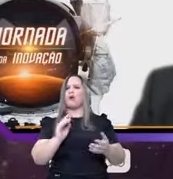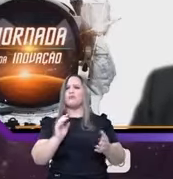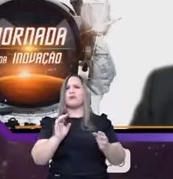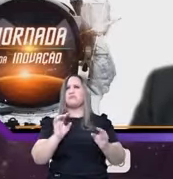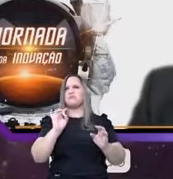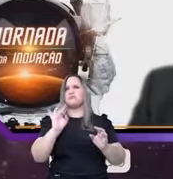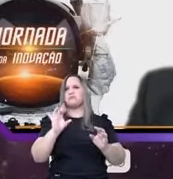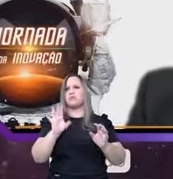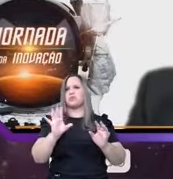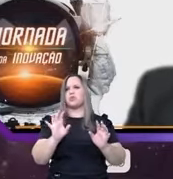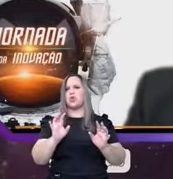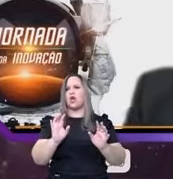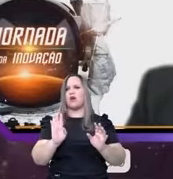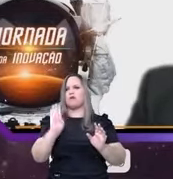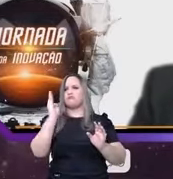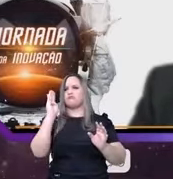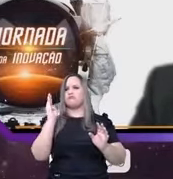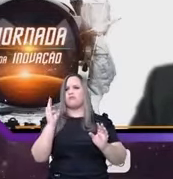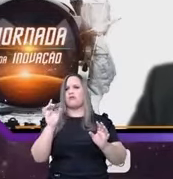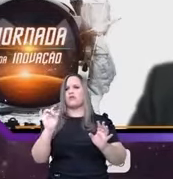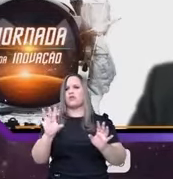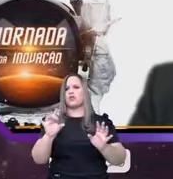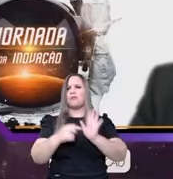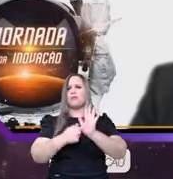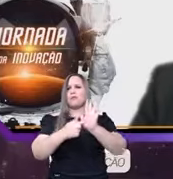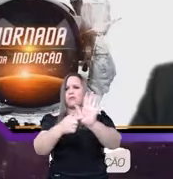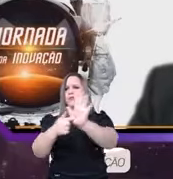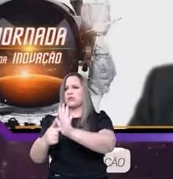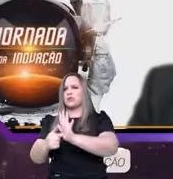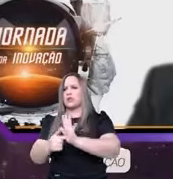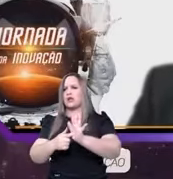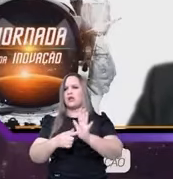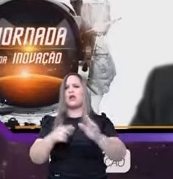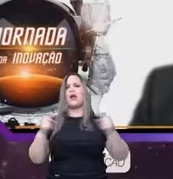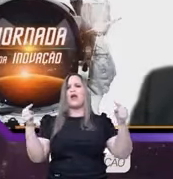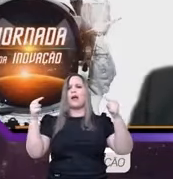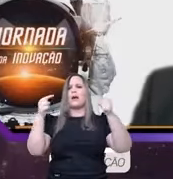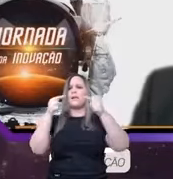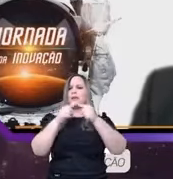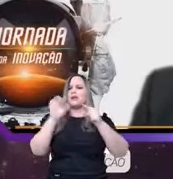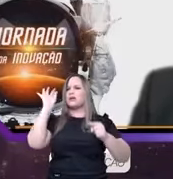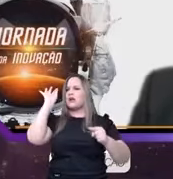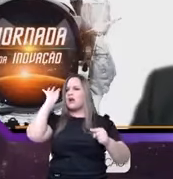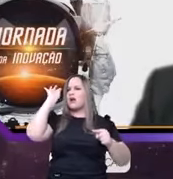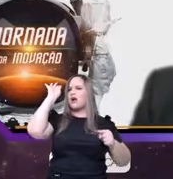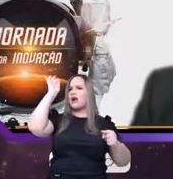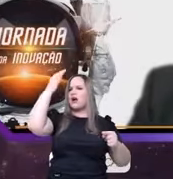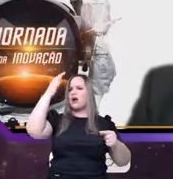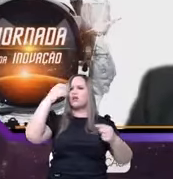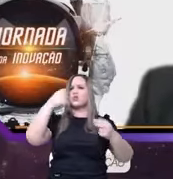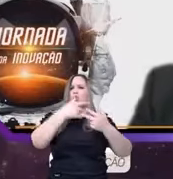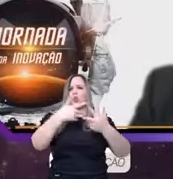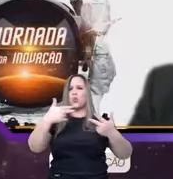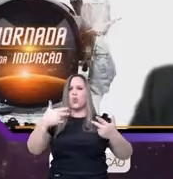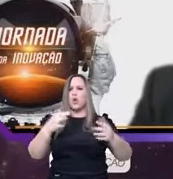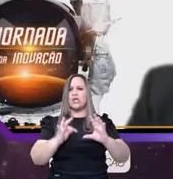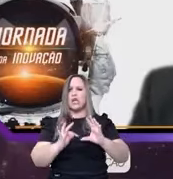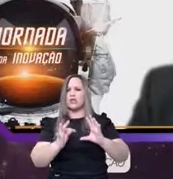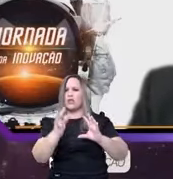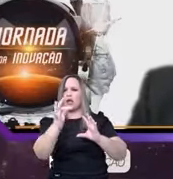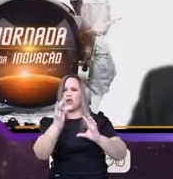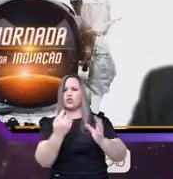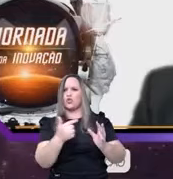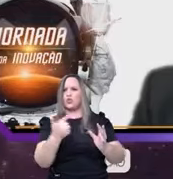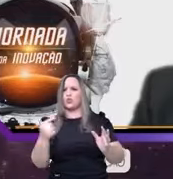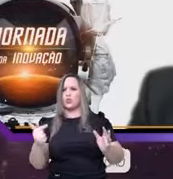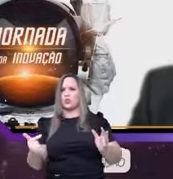Práticas reais sobre aplicação de ágil em organizações que não são de tecnologia, principalmente ao